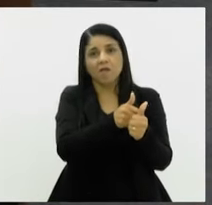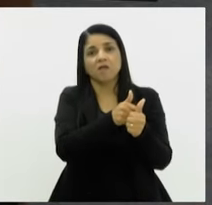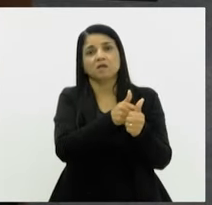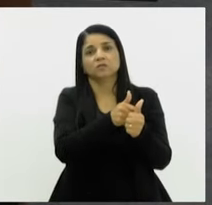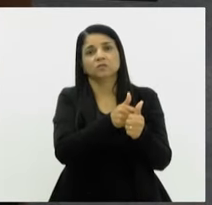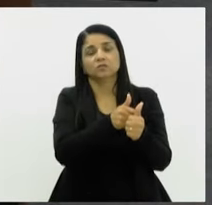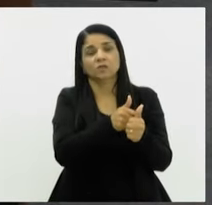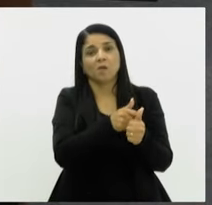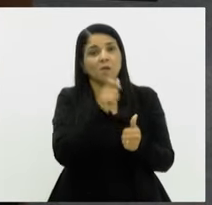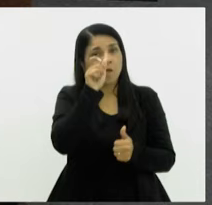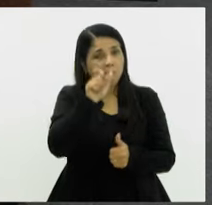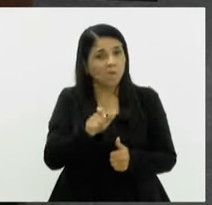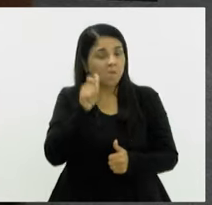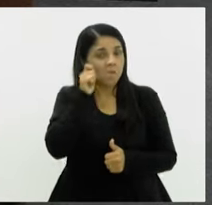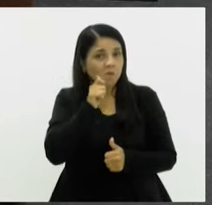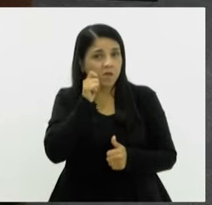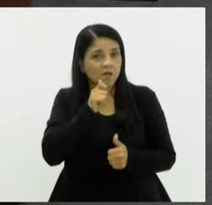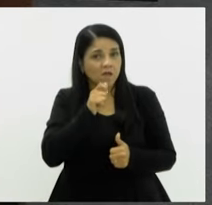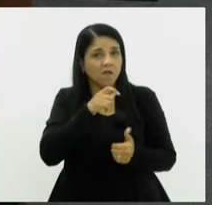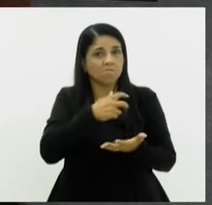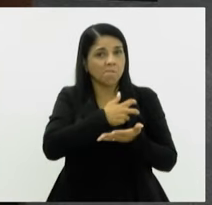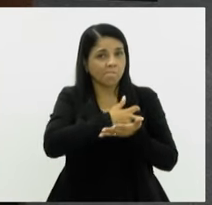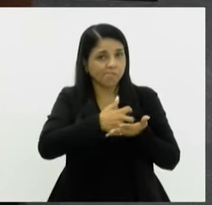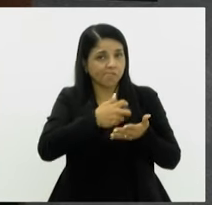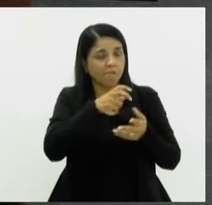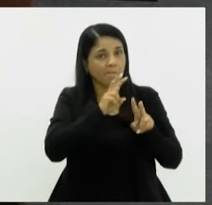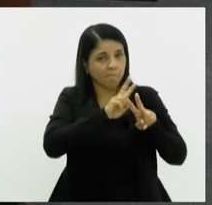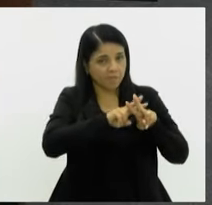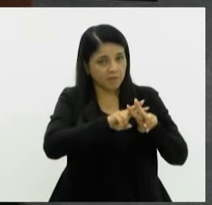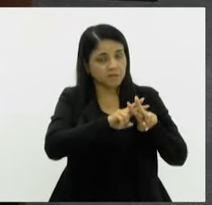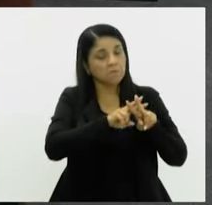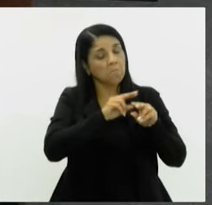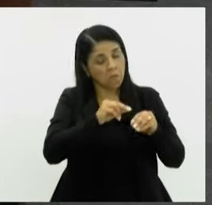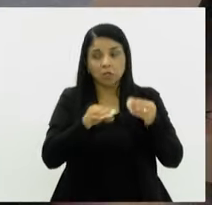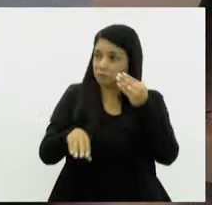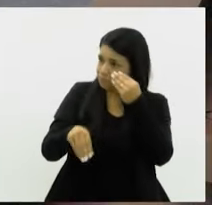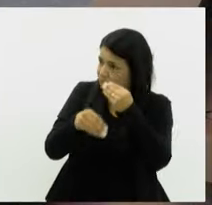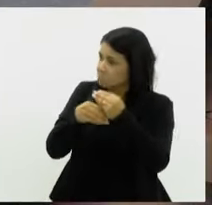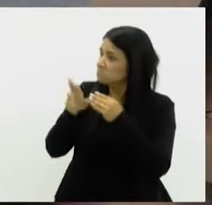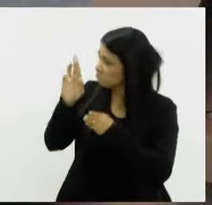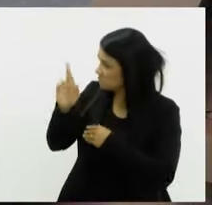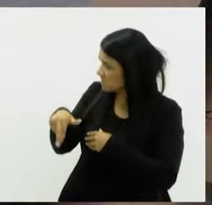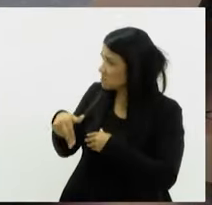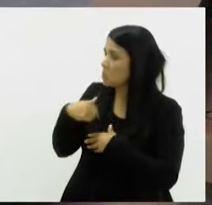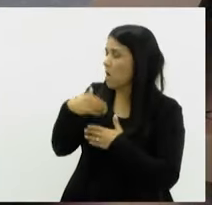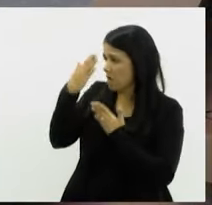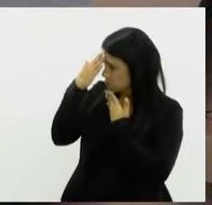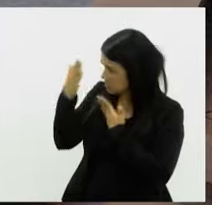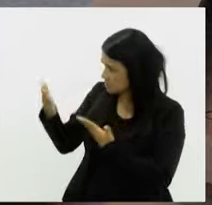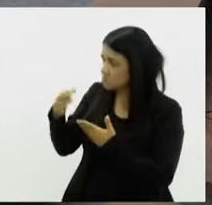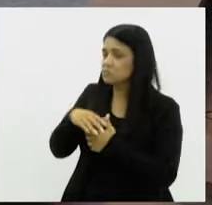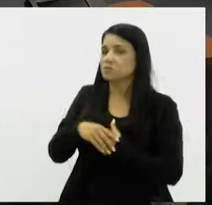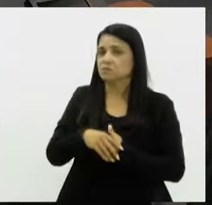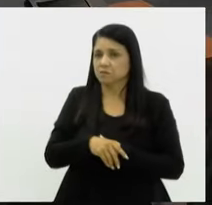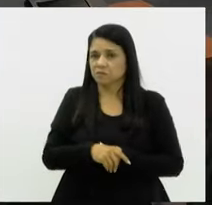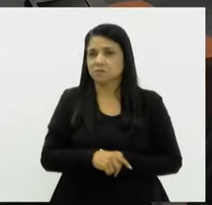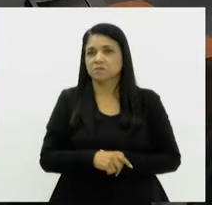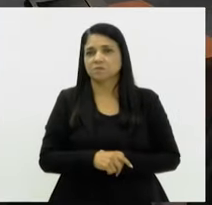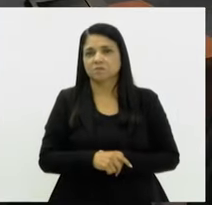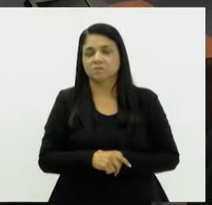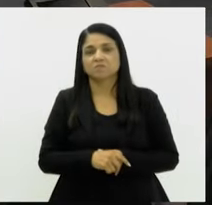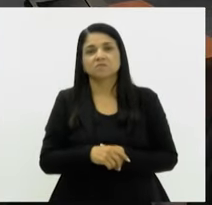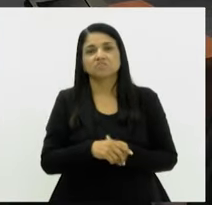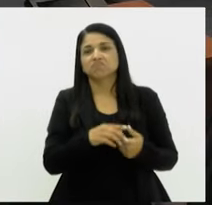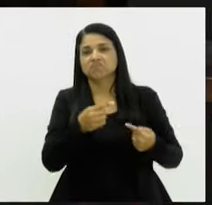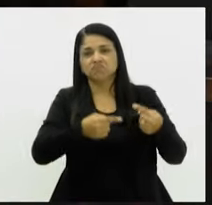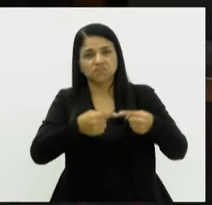mulheres que estão presas e conseguem cuidar dos filhos. Mas Vossa Excelência tem razão, a gente pode acrescentar isso. Agradeço. Não havendo quem